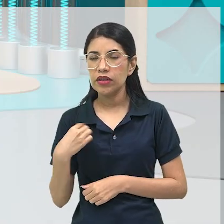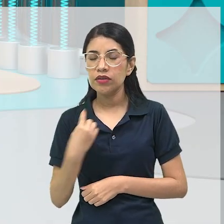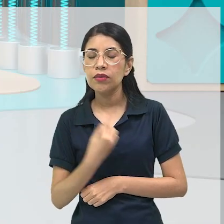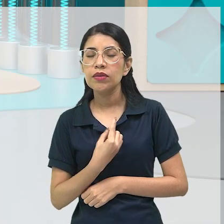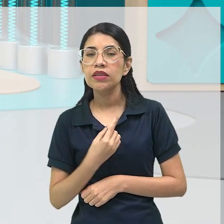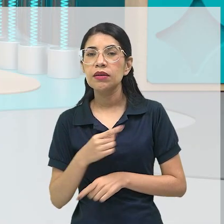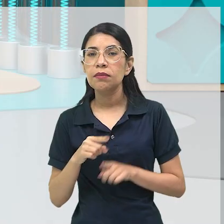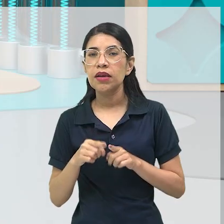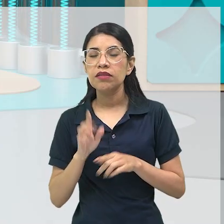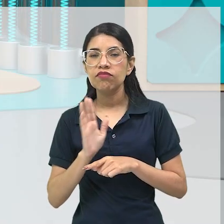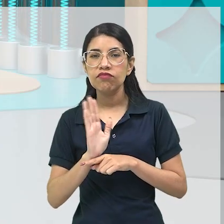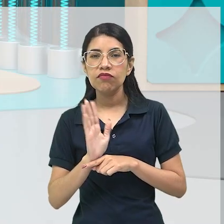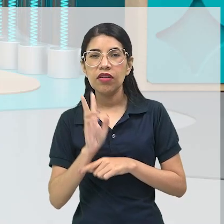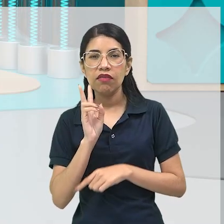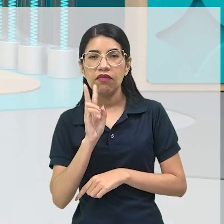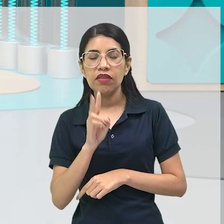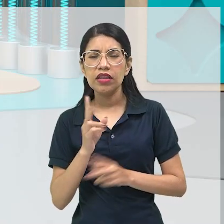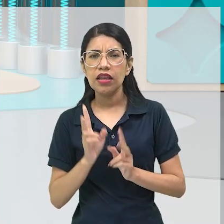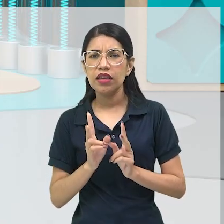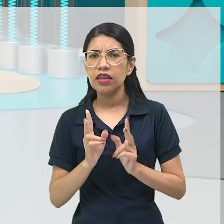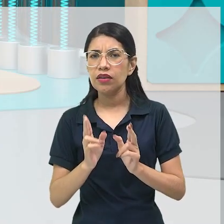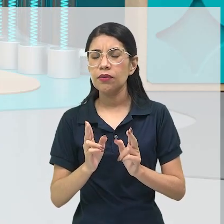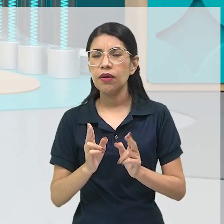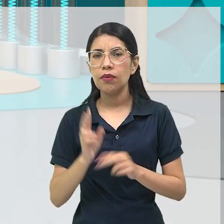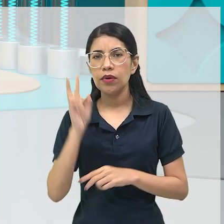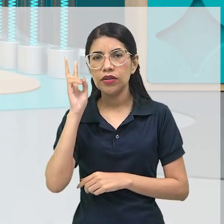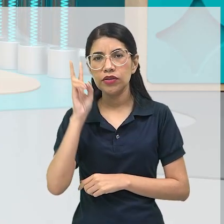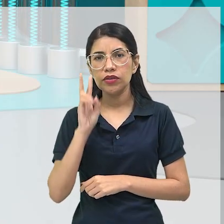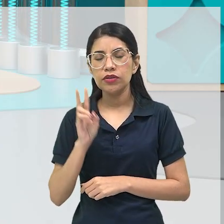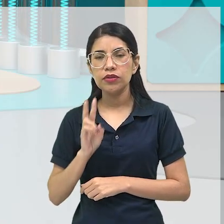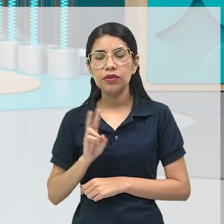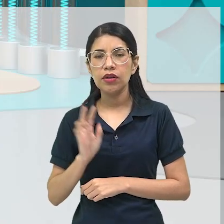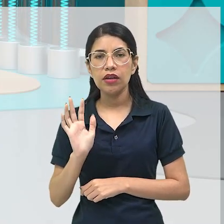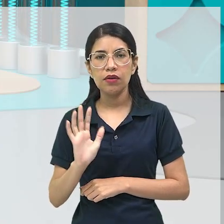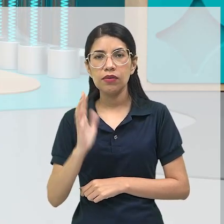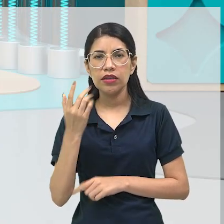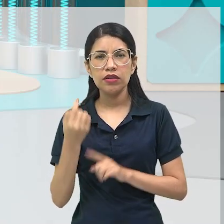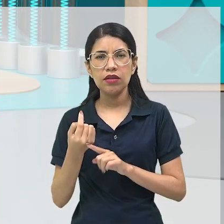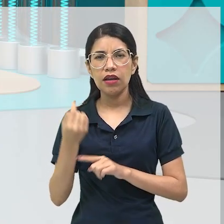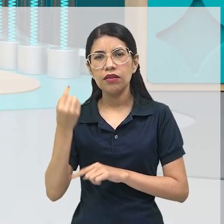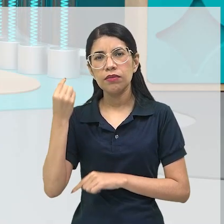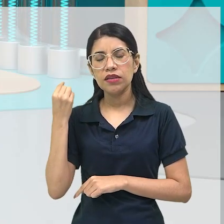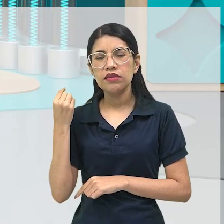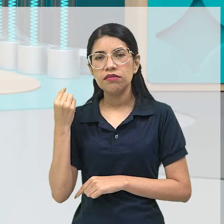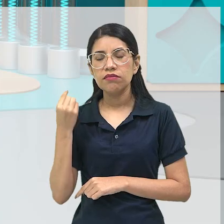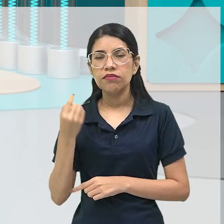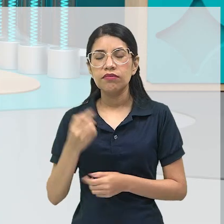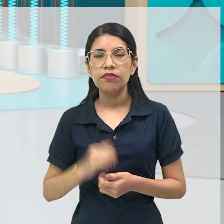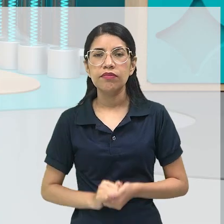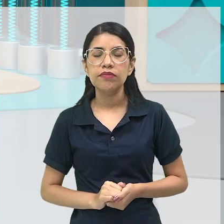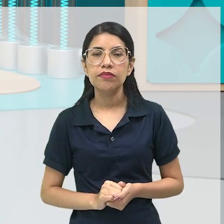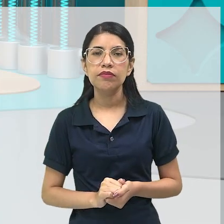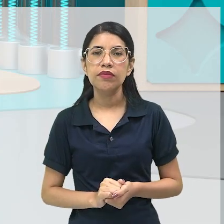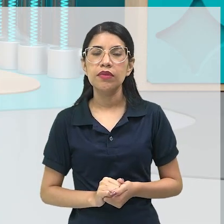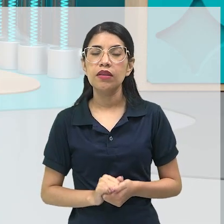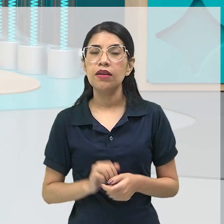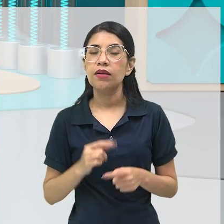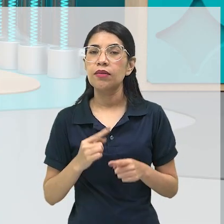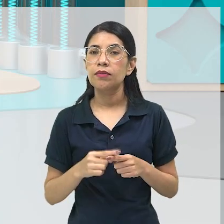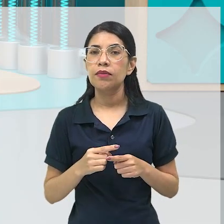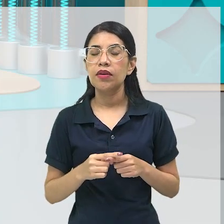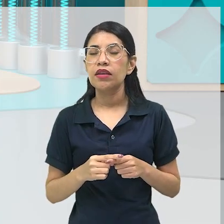então, assistir o filme e tá igualzinho à história. Tá acontecendo o que aconteceu no filme. Porque é